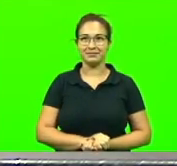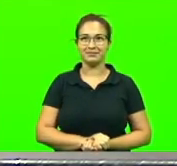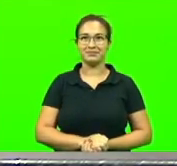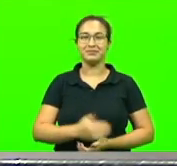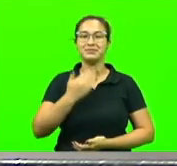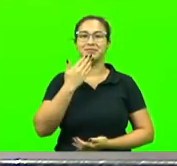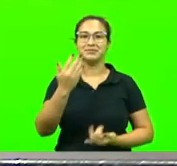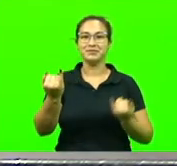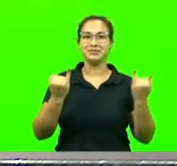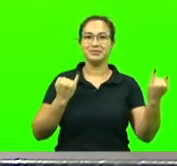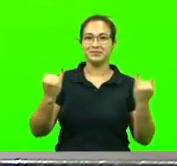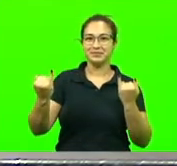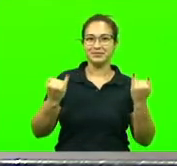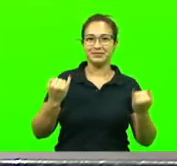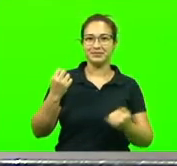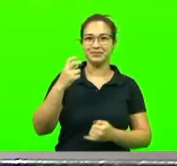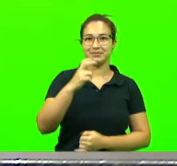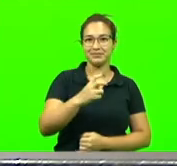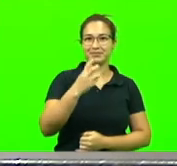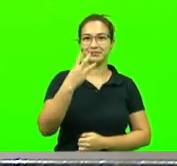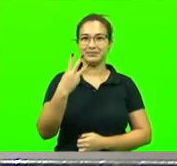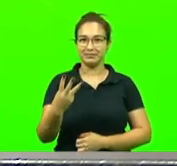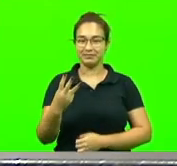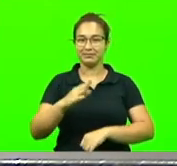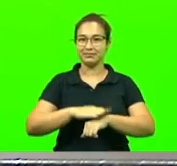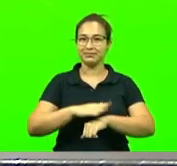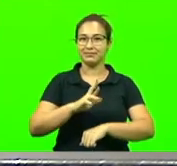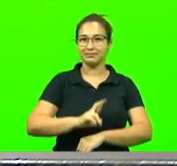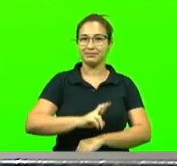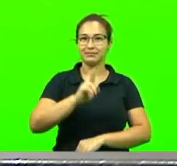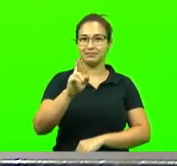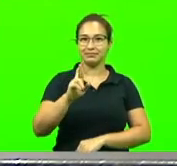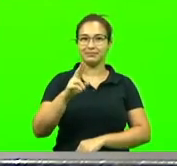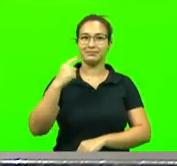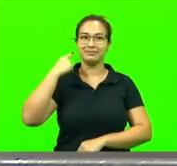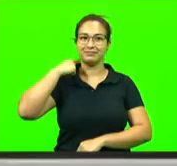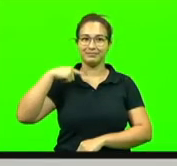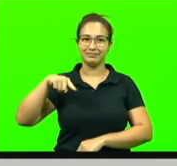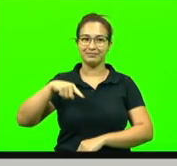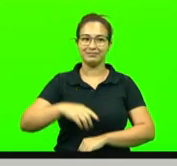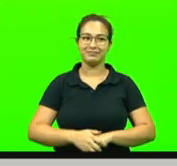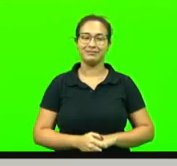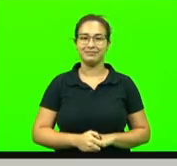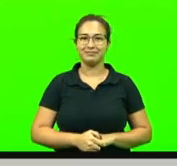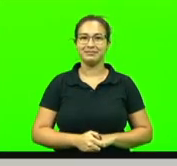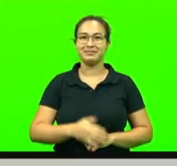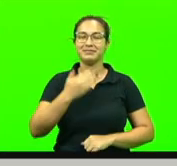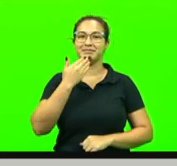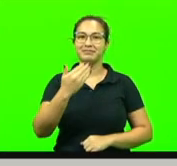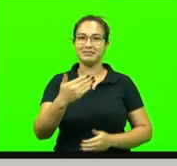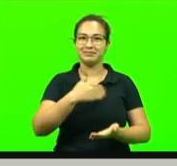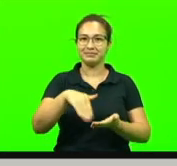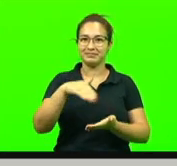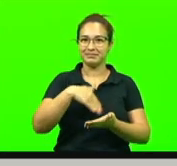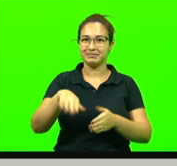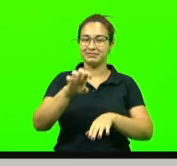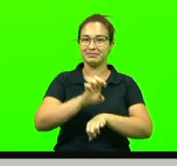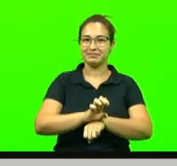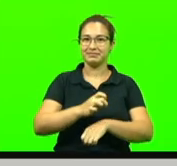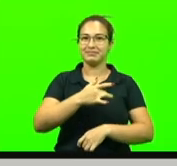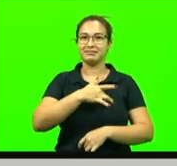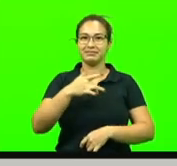Pedido de informação 53, autoria deputado Celso Zuc, solicitando ao secretário de Estado da